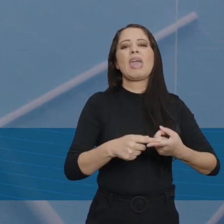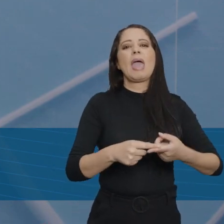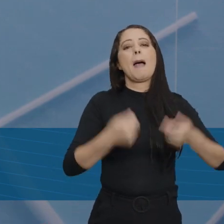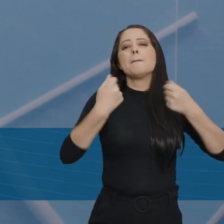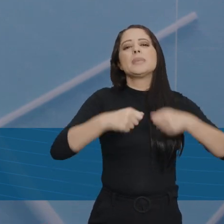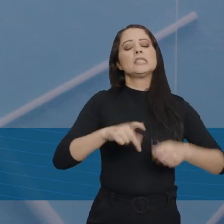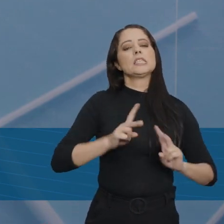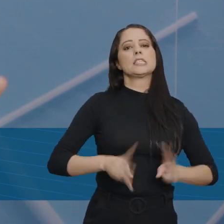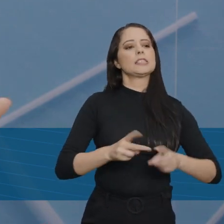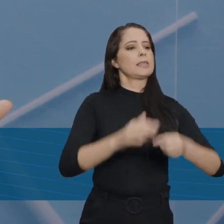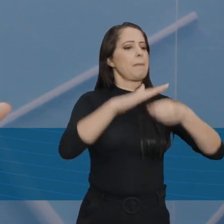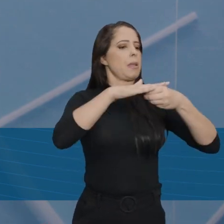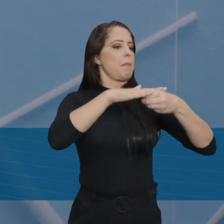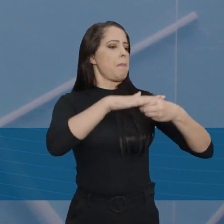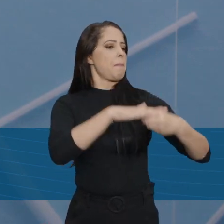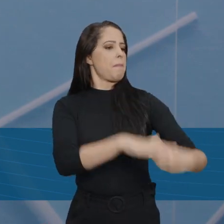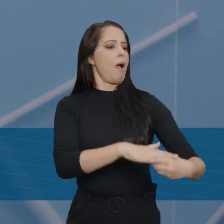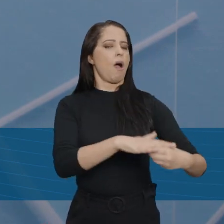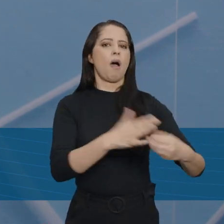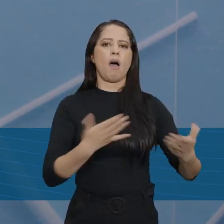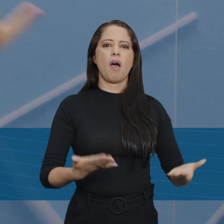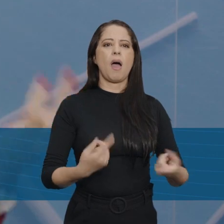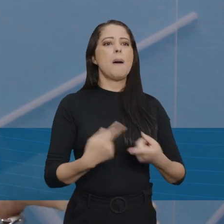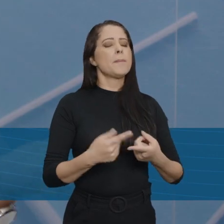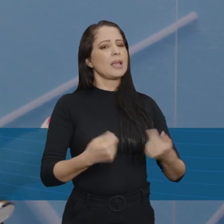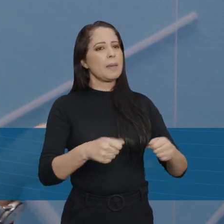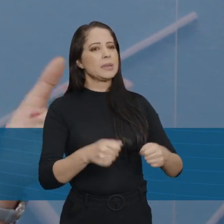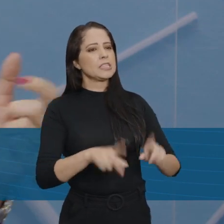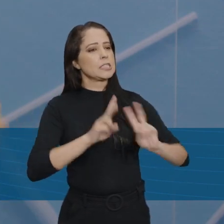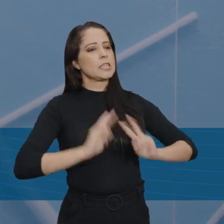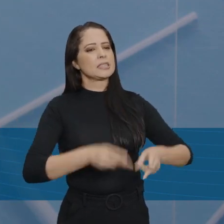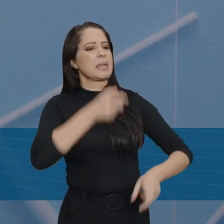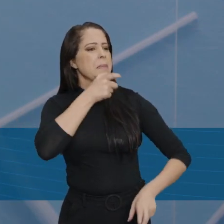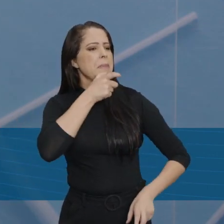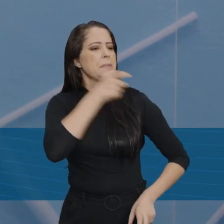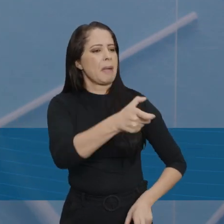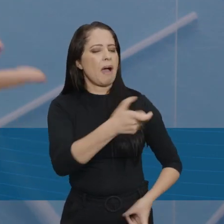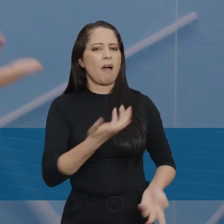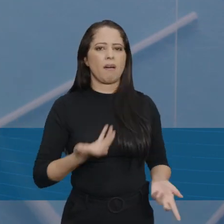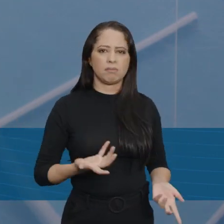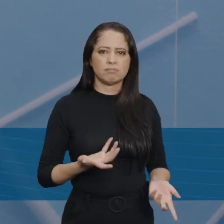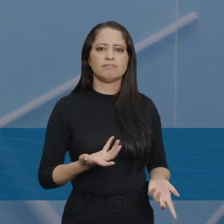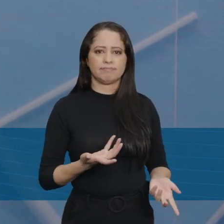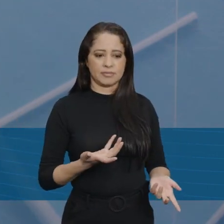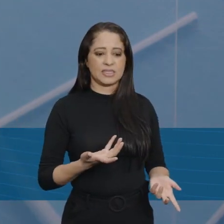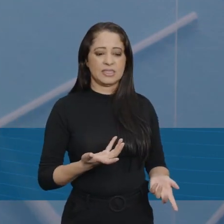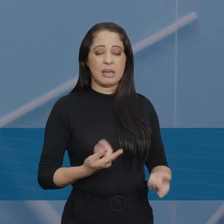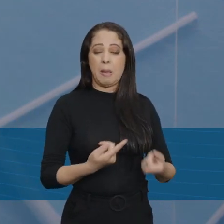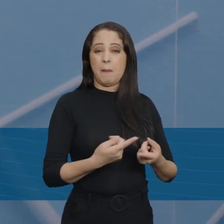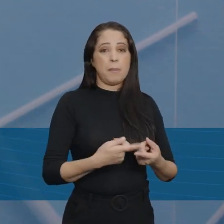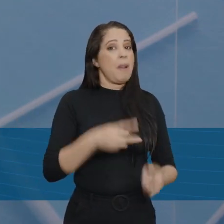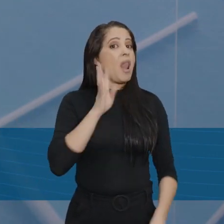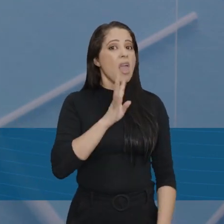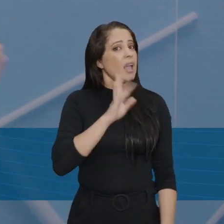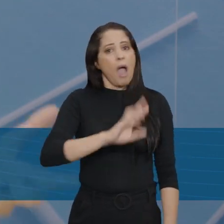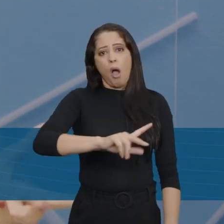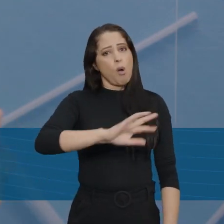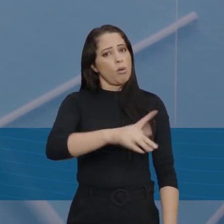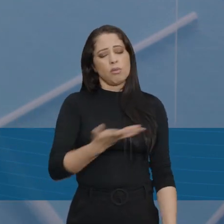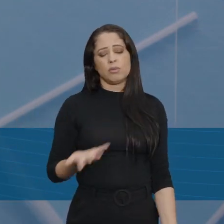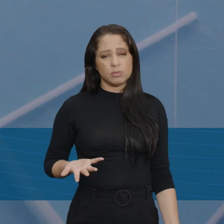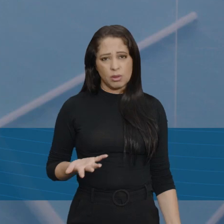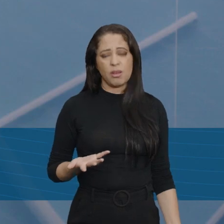precisa ressaltar o que não é tão legal assim no outro, ou que o outro não considera como uma